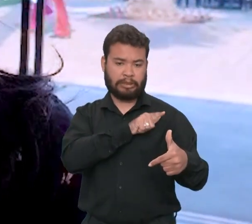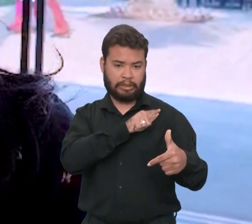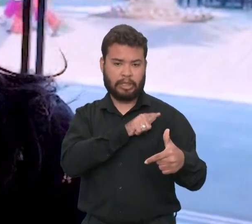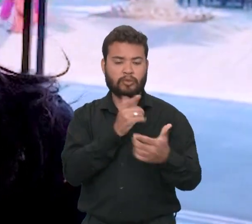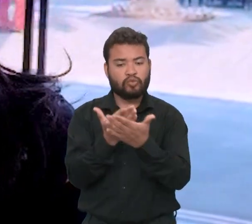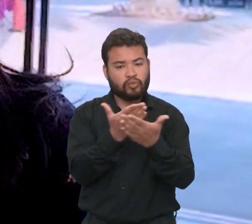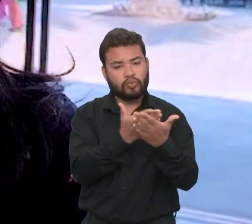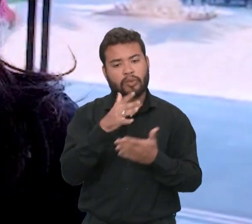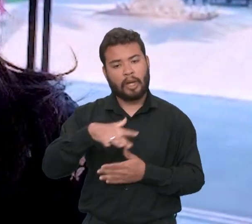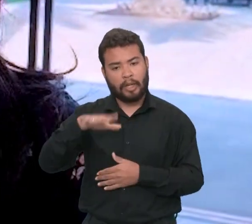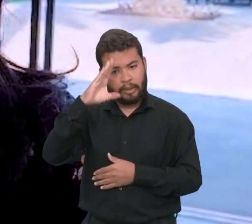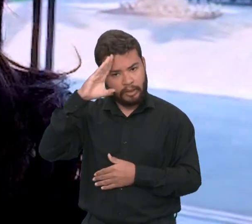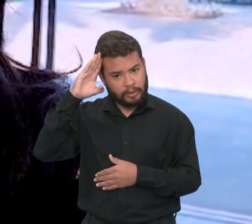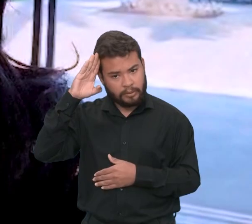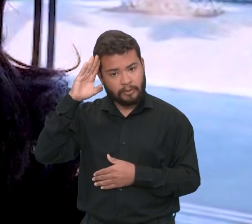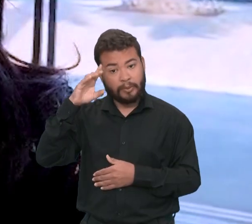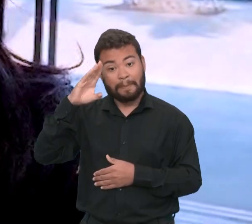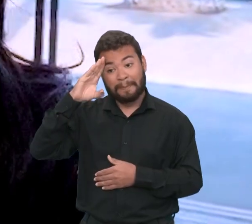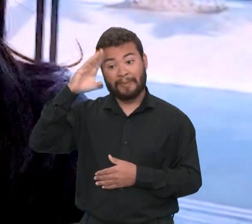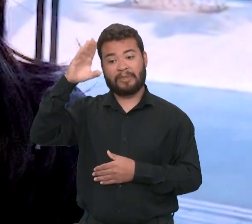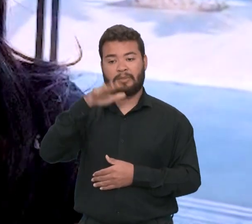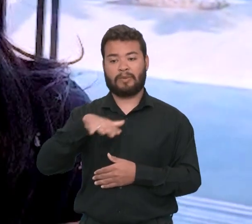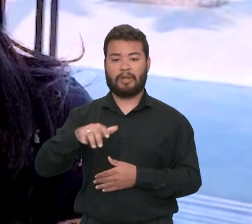acadêmico, especialmente na antropologia.